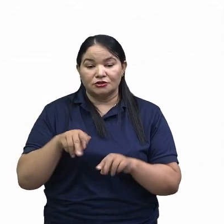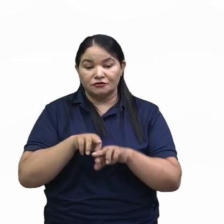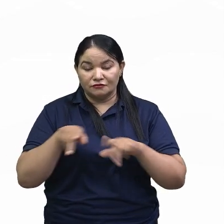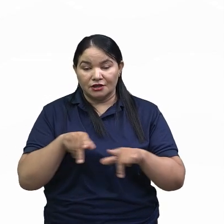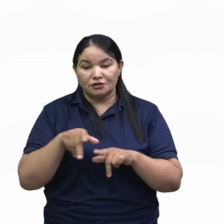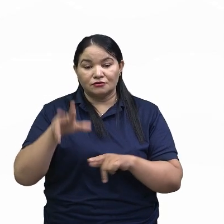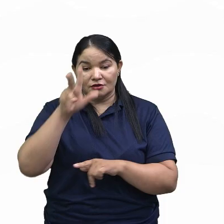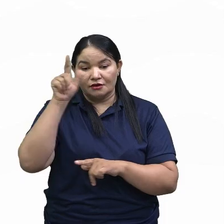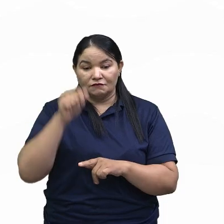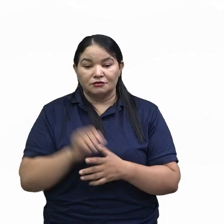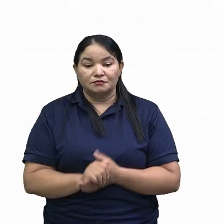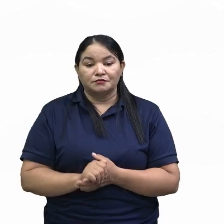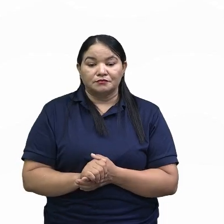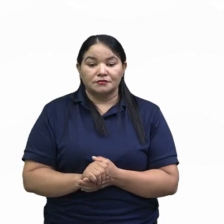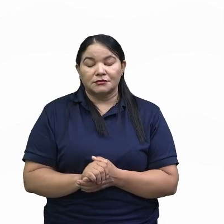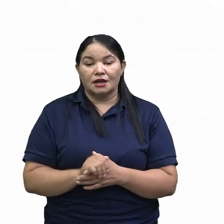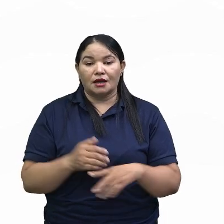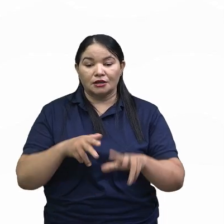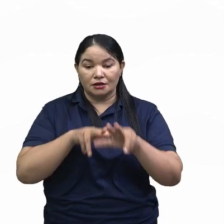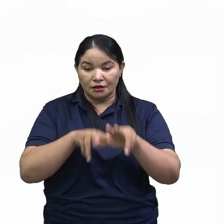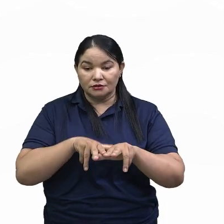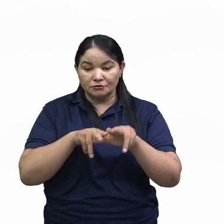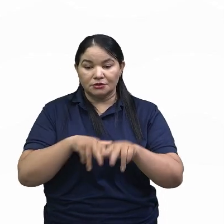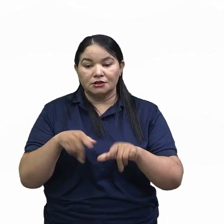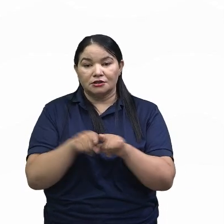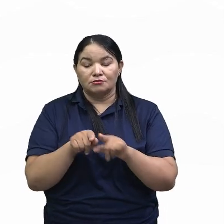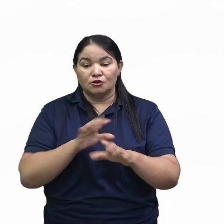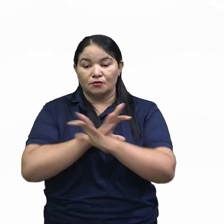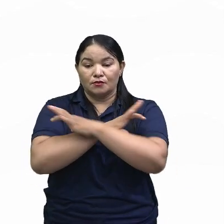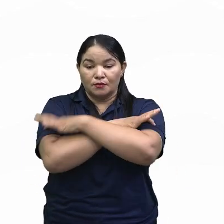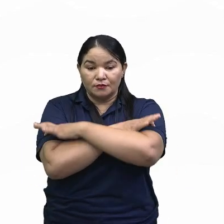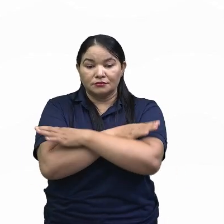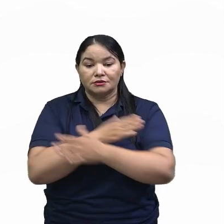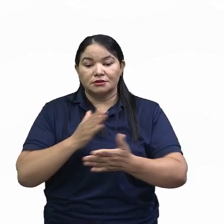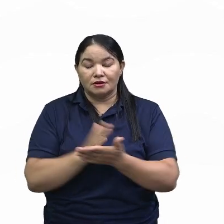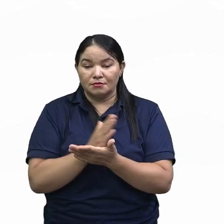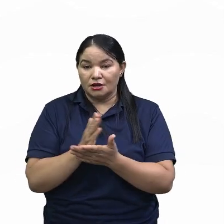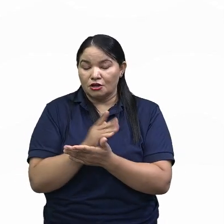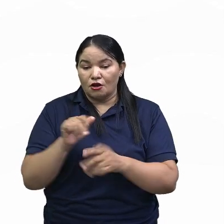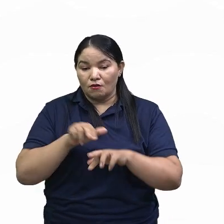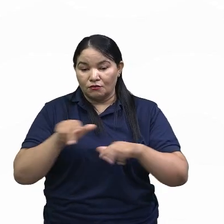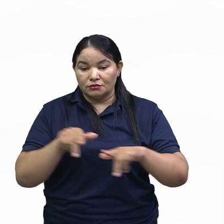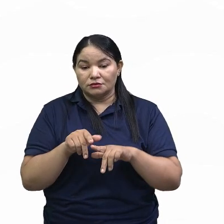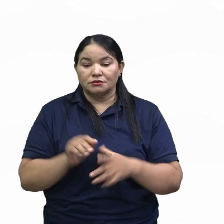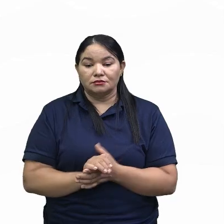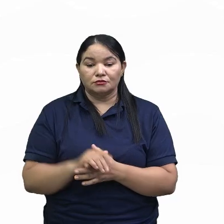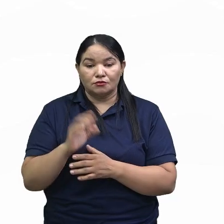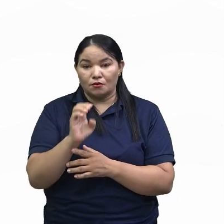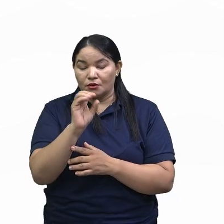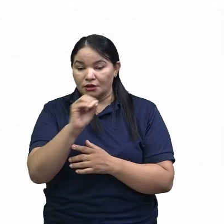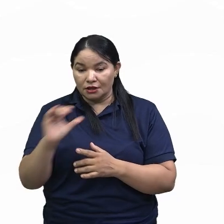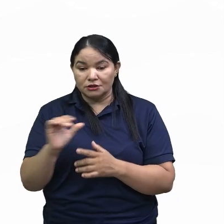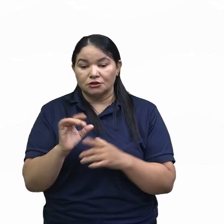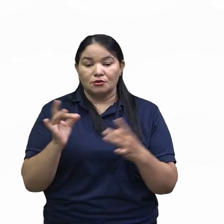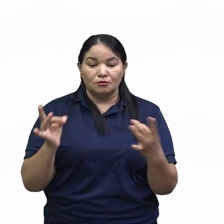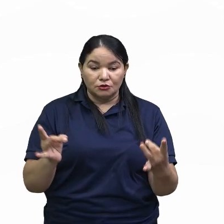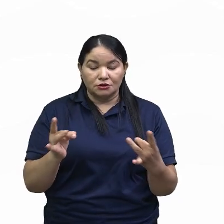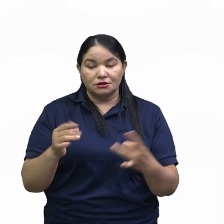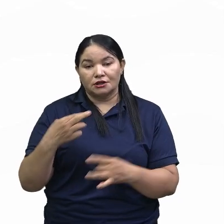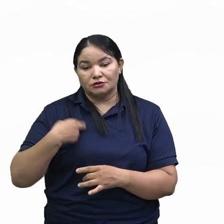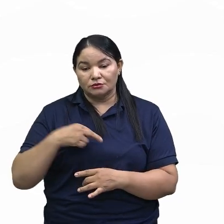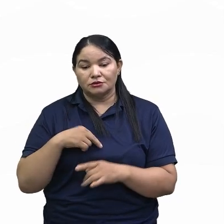africana, como o candomblé e a umbanda, além de práticas orientais, como o budismo, e religiões como